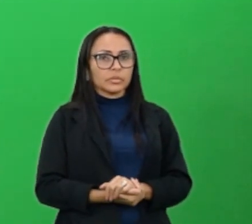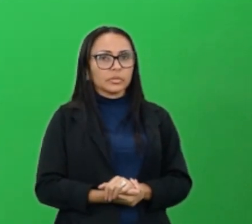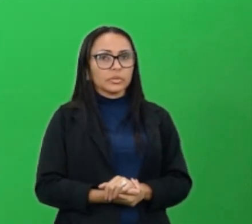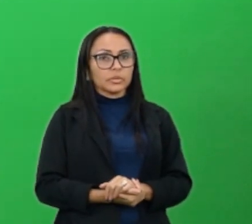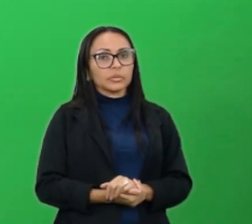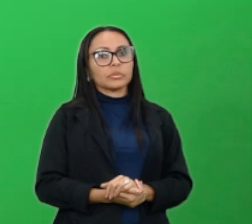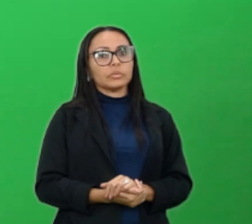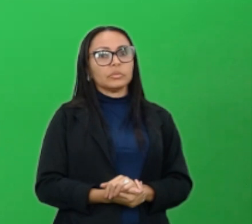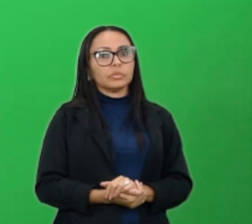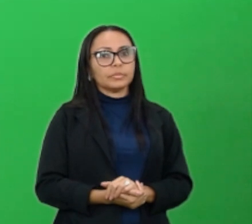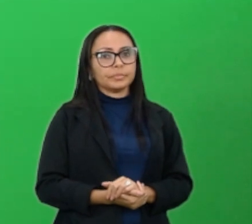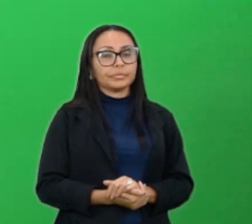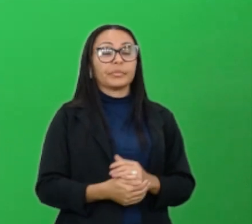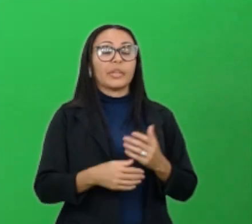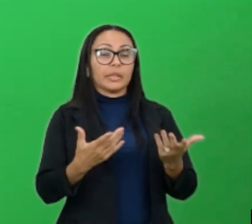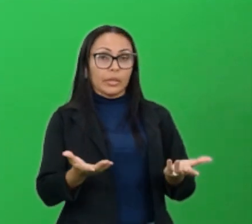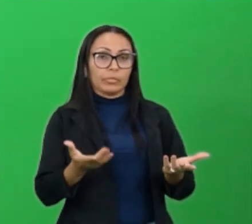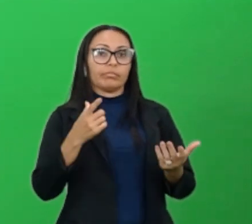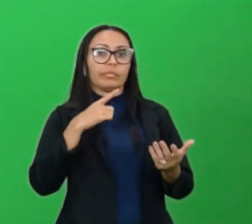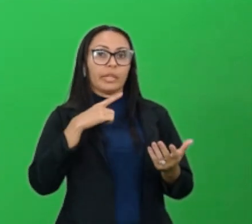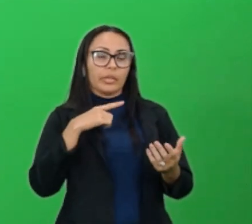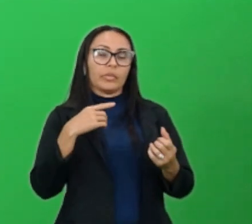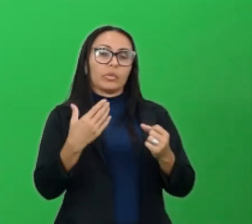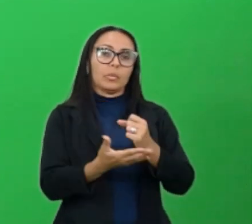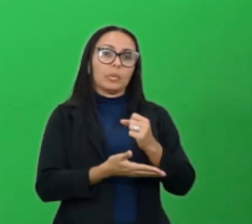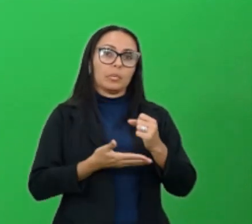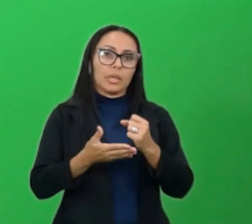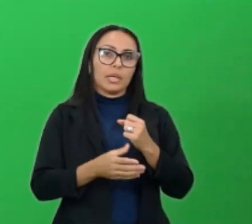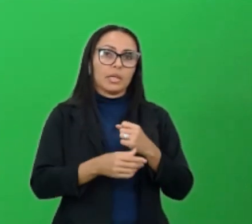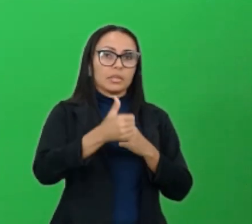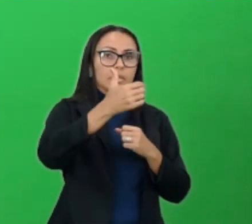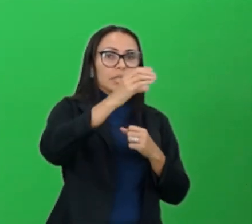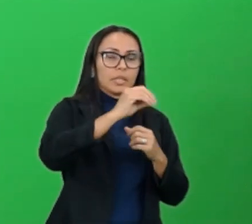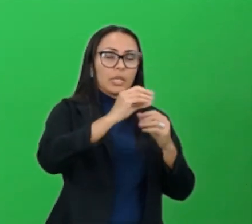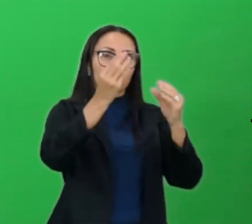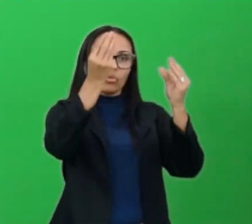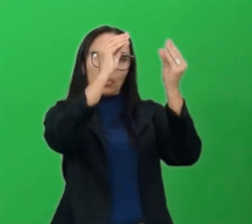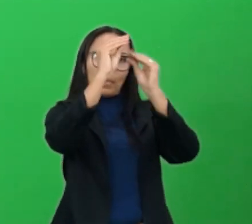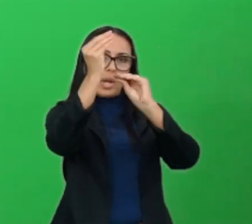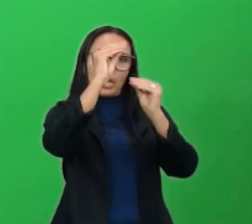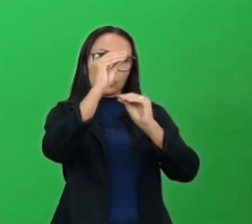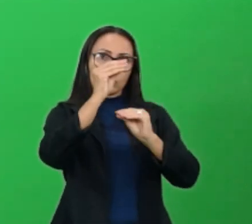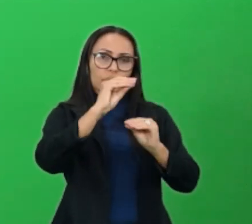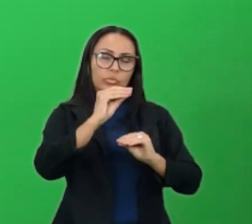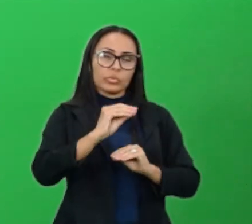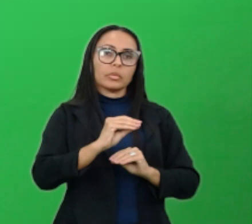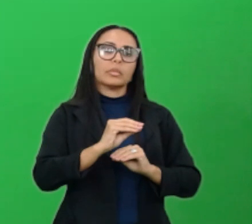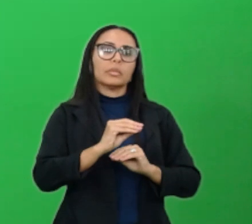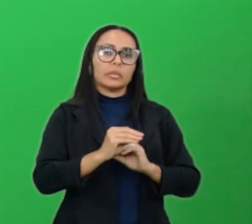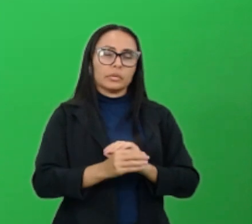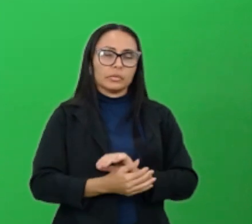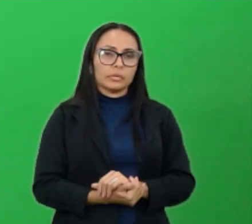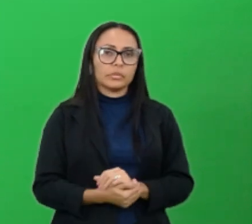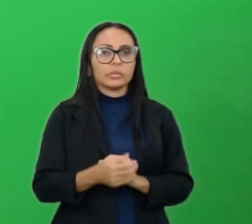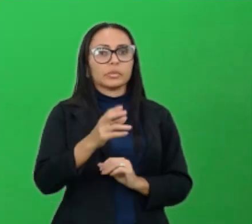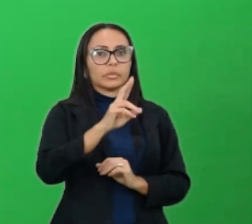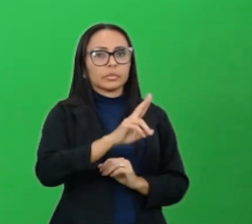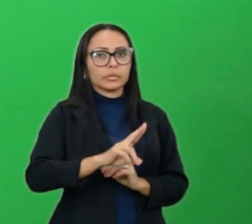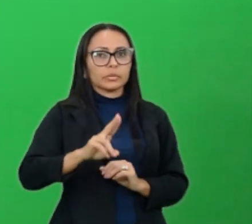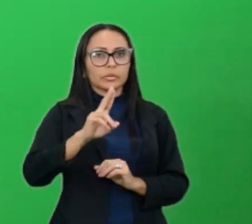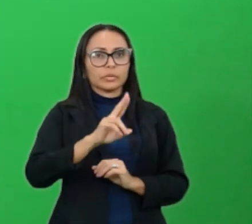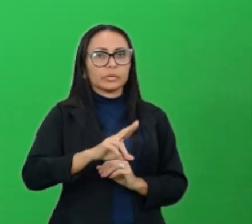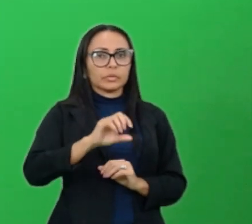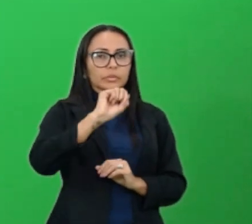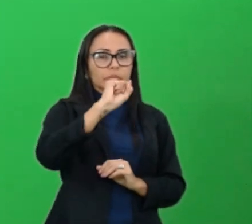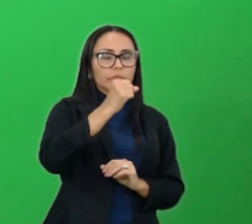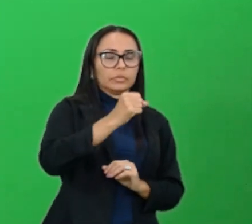base 10 passos sugeridos pela OCDE, tá? O uso do chamado SRI,